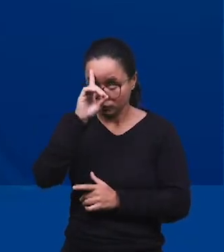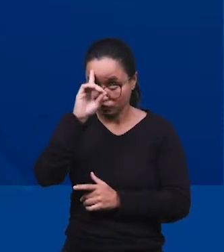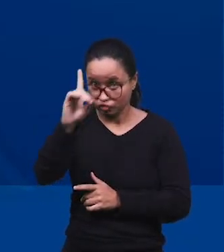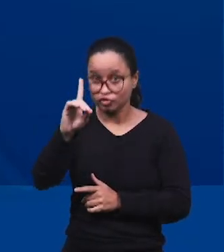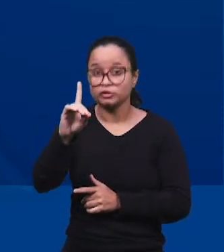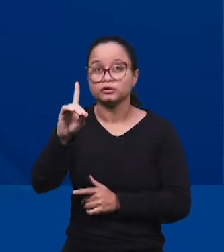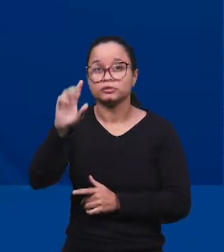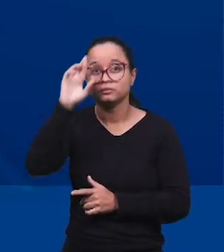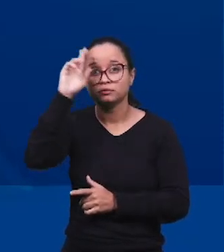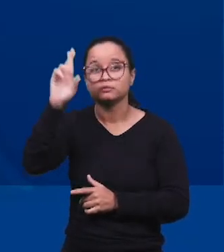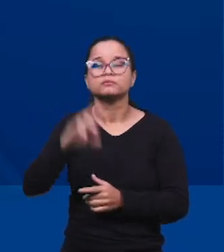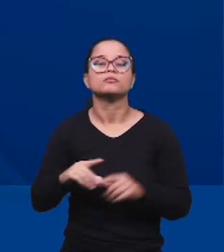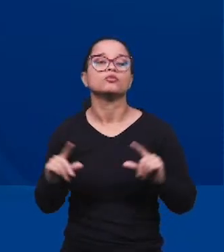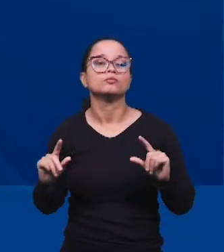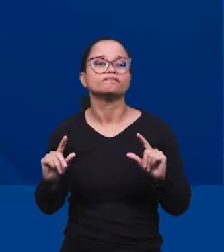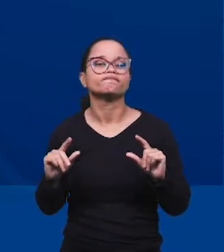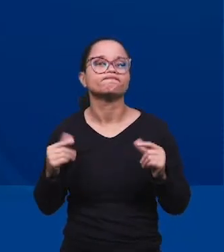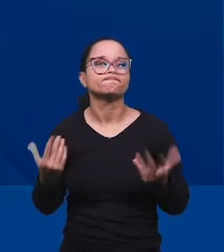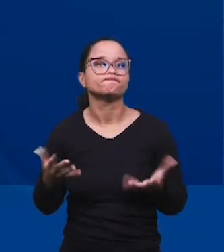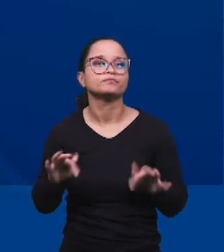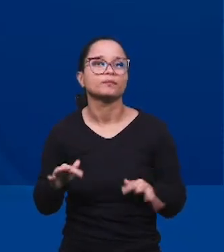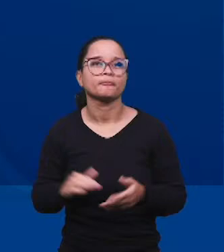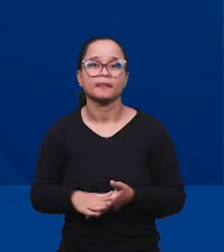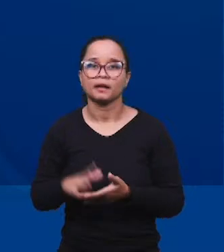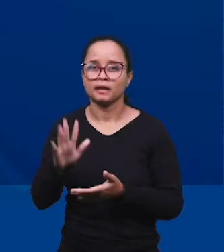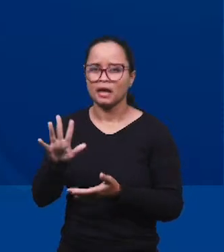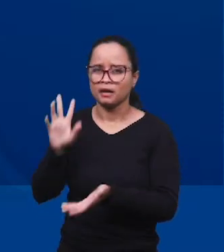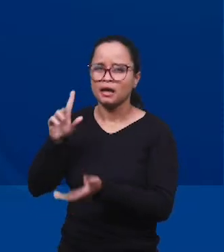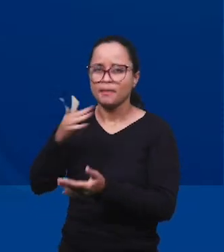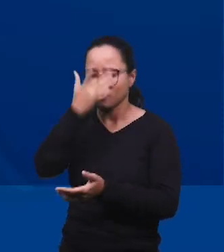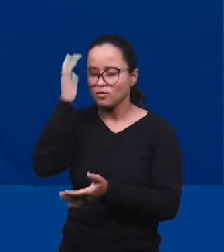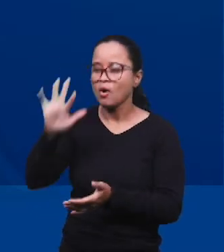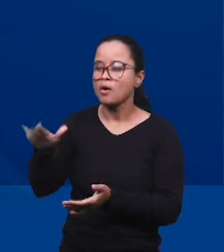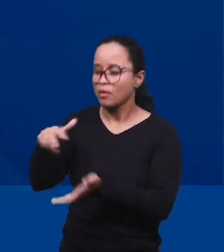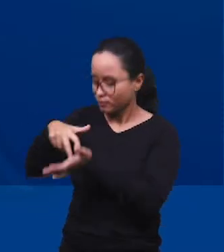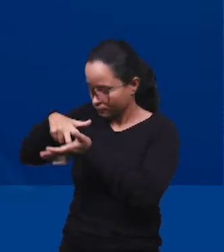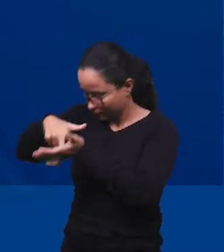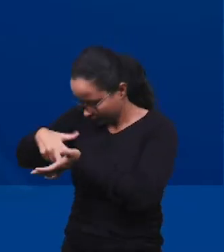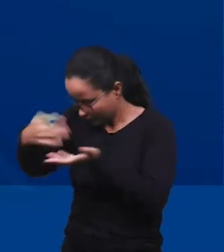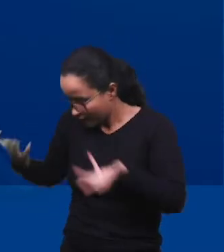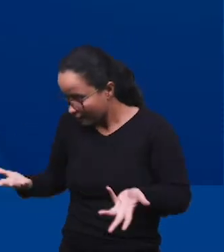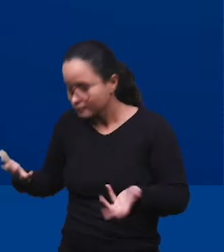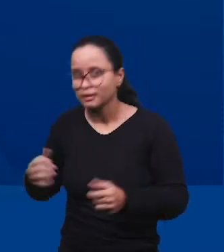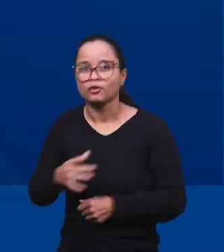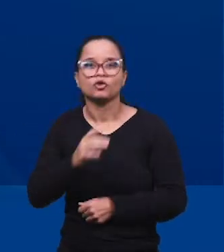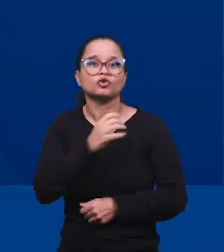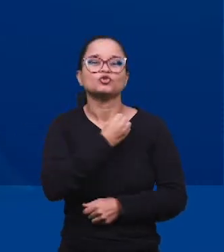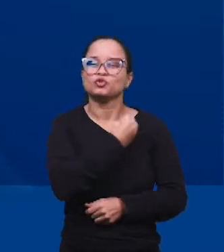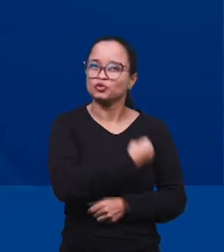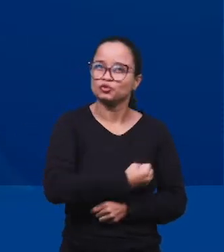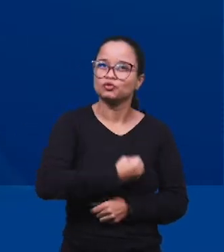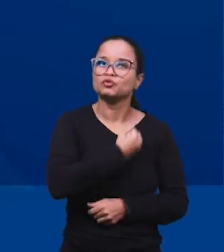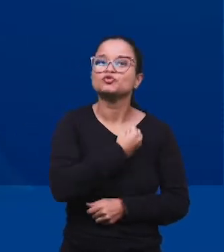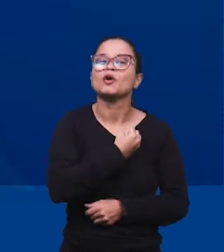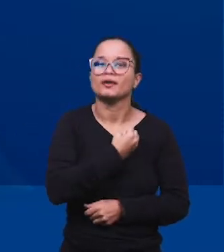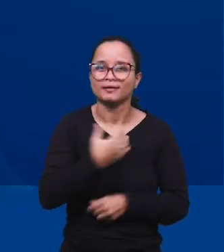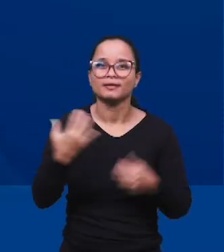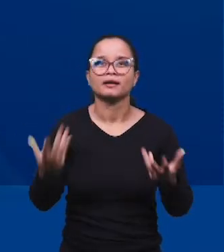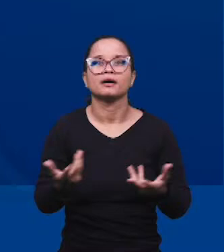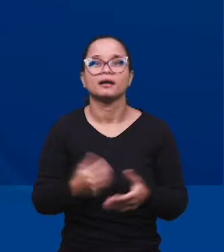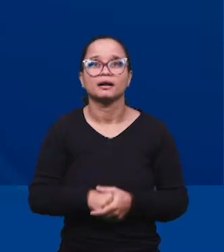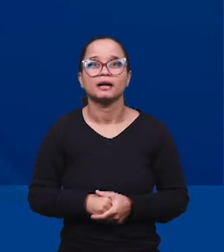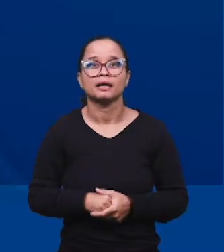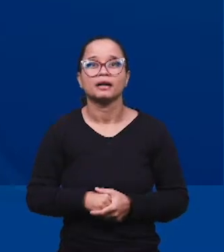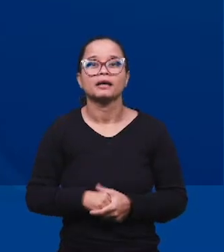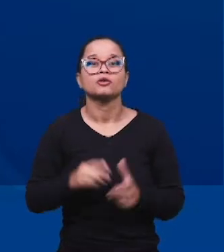Senhor. Quem caiu aos pés de Jesus, Heaven? João. E o que Jesus